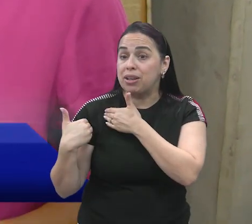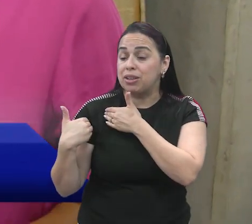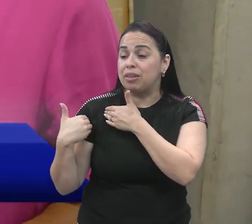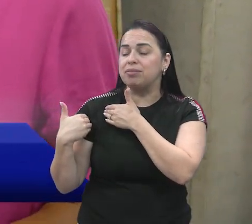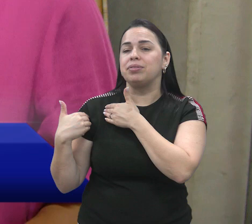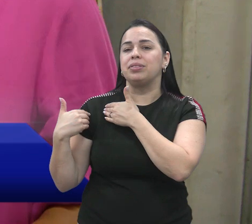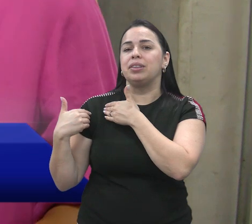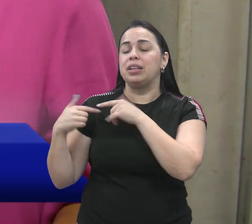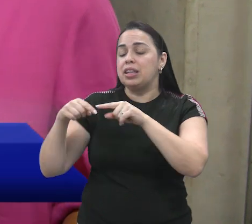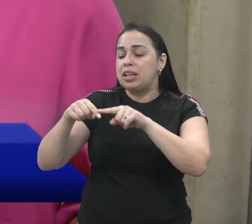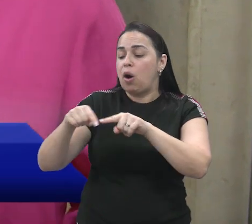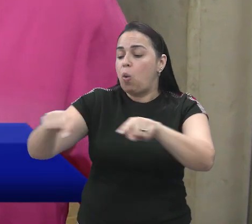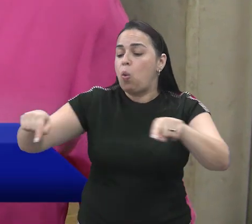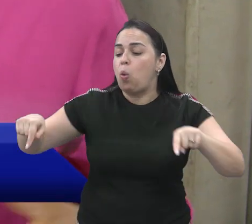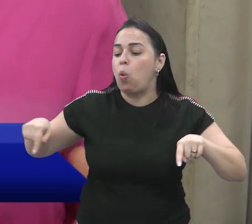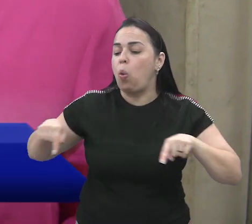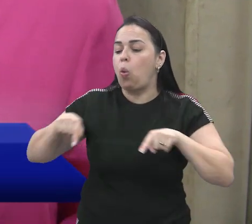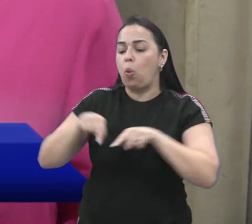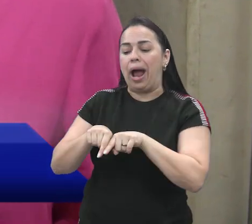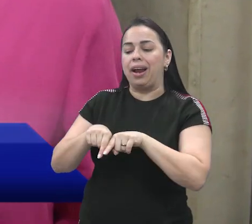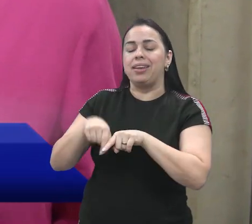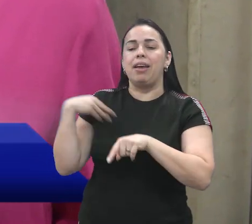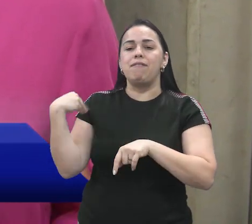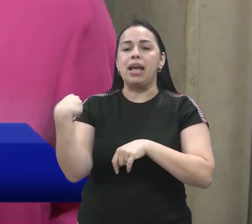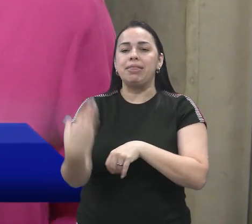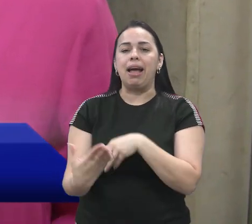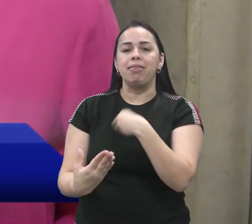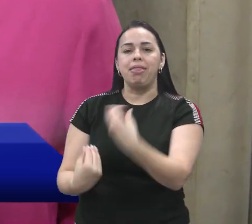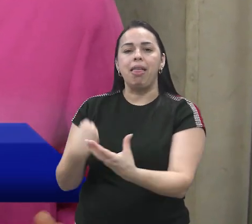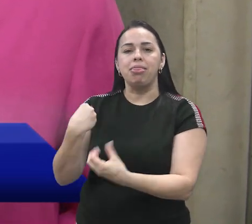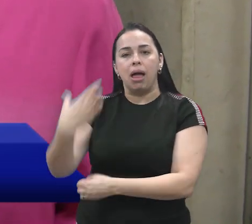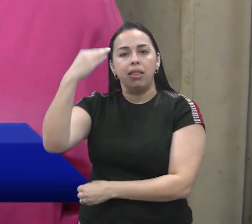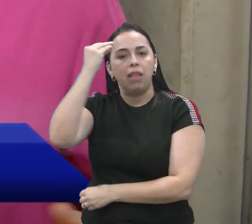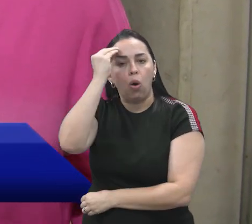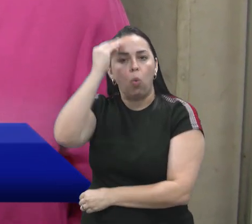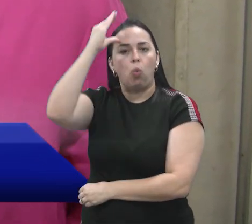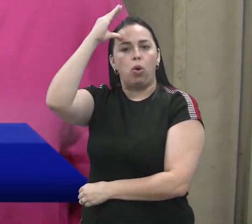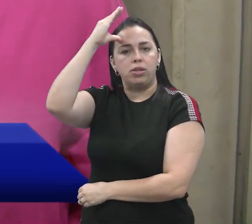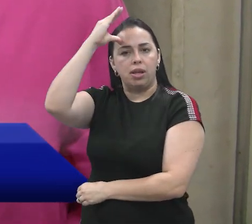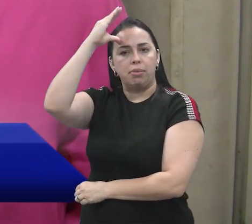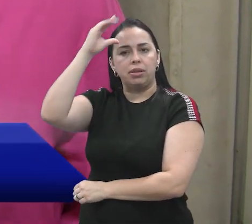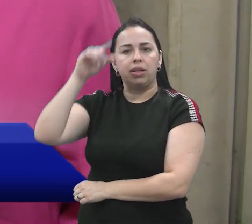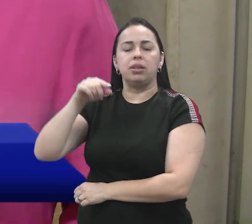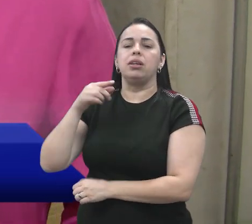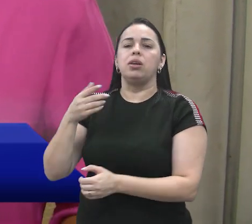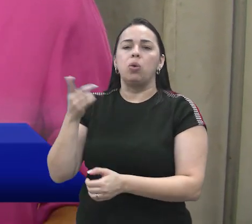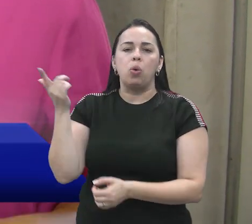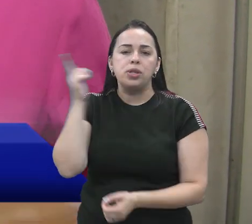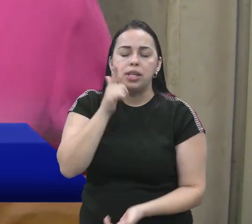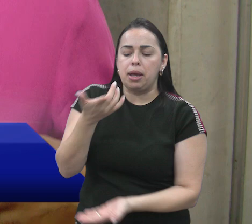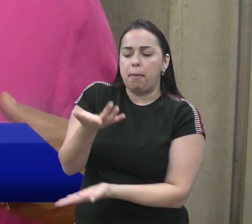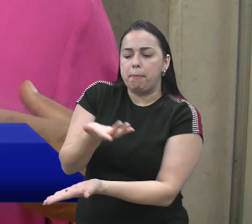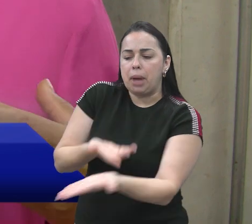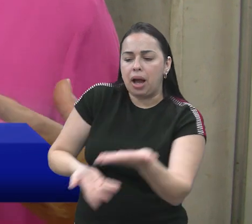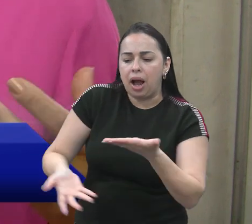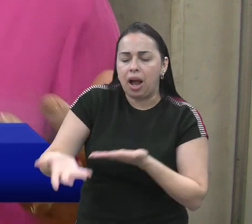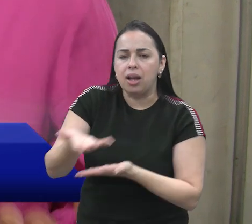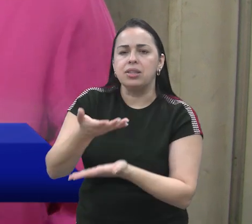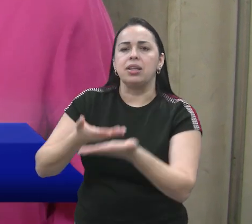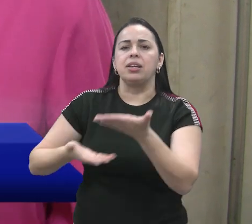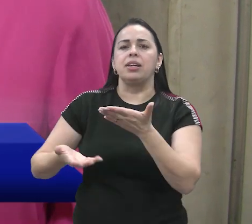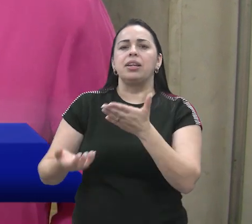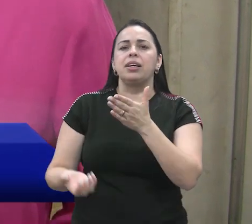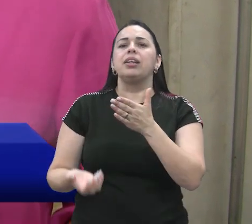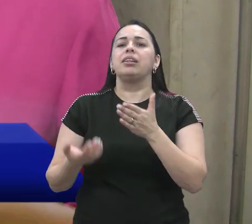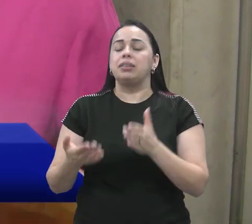escola agora é pensar que ela é um espaço do quê? De construção do conhecimento, né? Então,